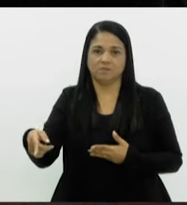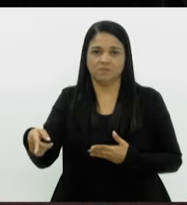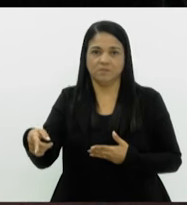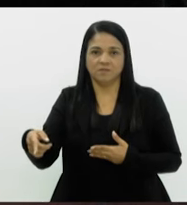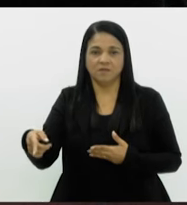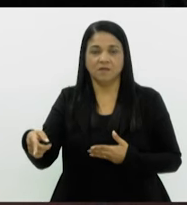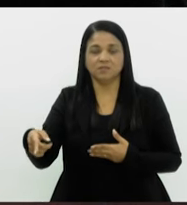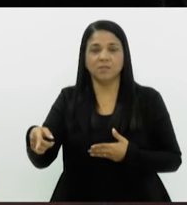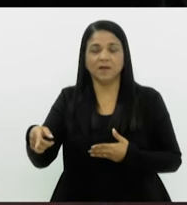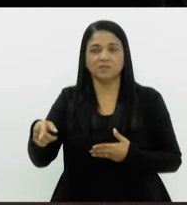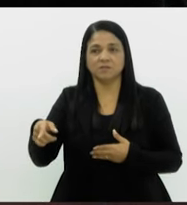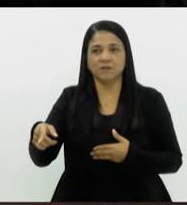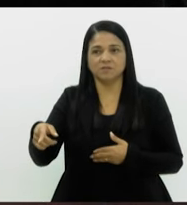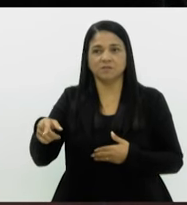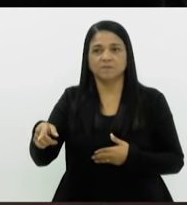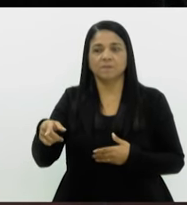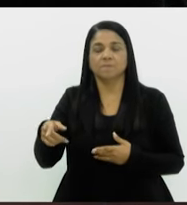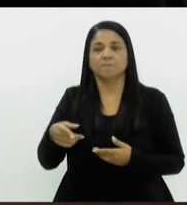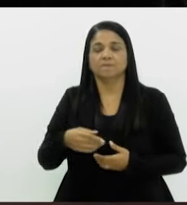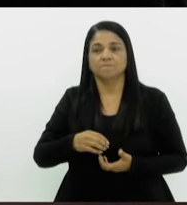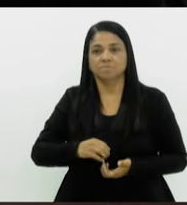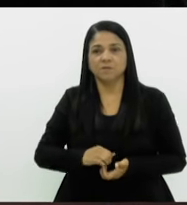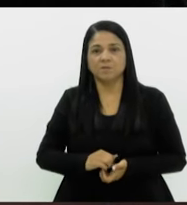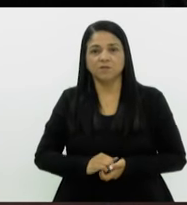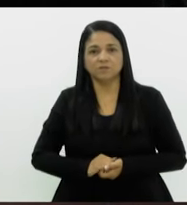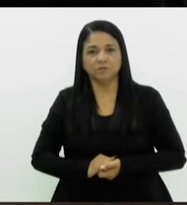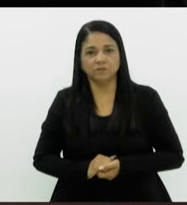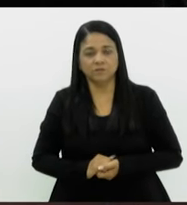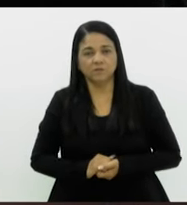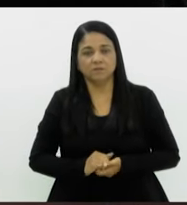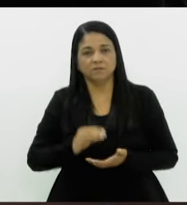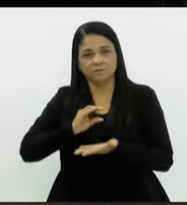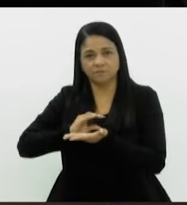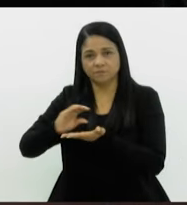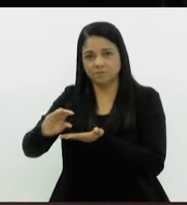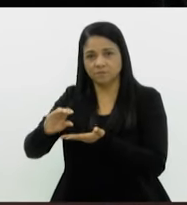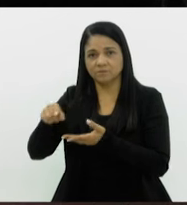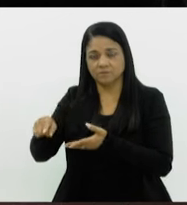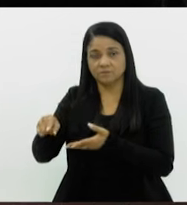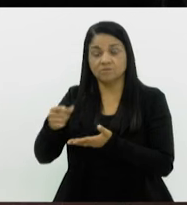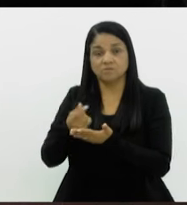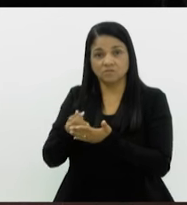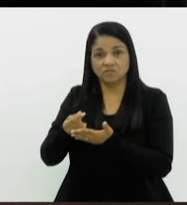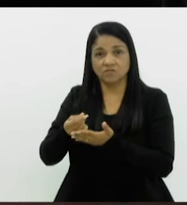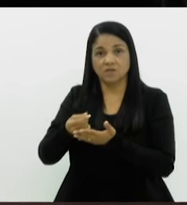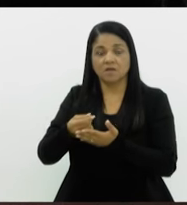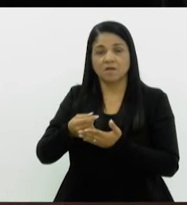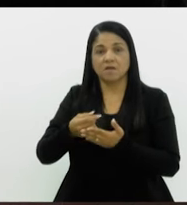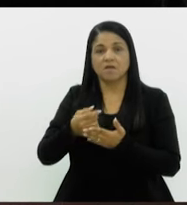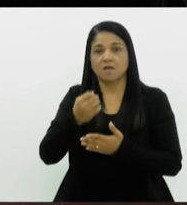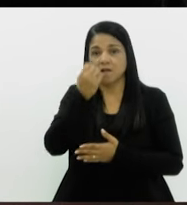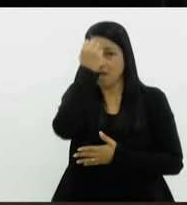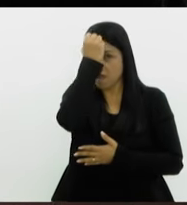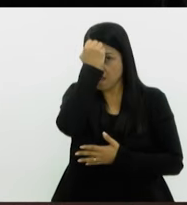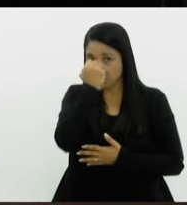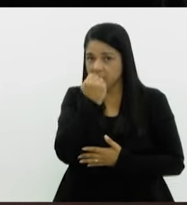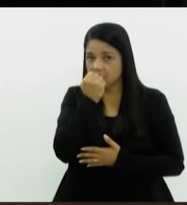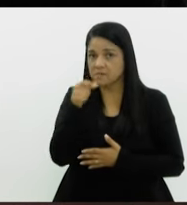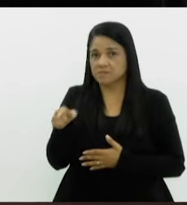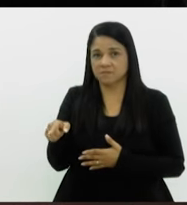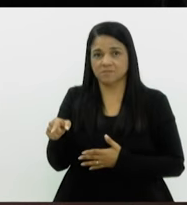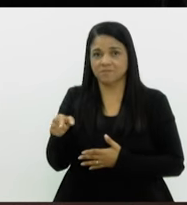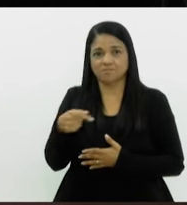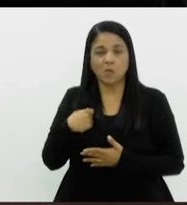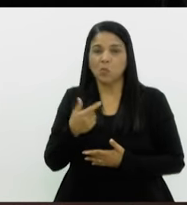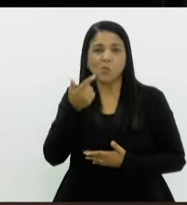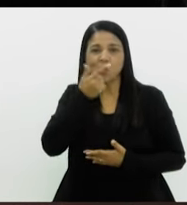Mais de 100 toneladas. Mandamos dinheiro para organizações ligadas a Hamas. Mas a gente não consegue mandar dinheiro